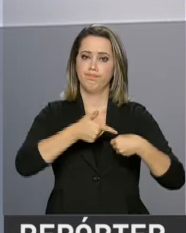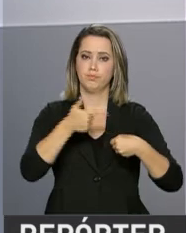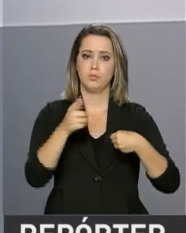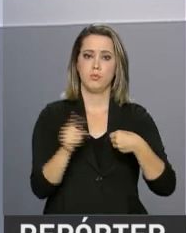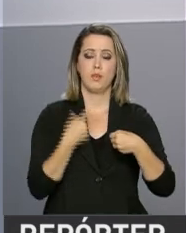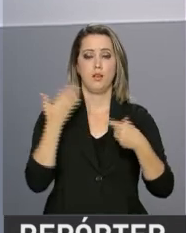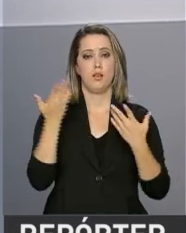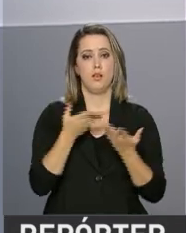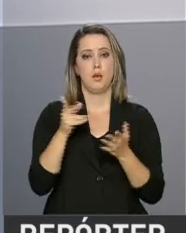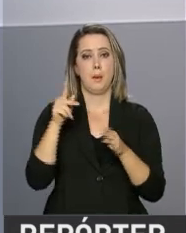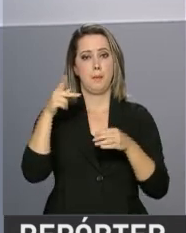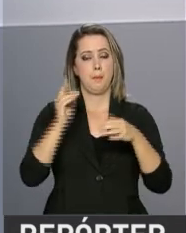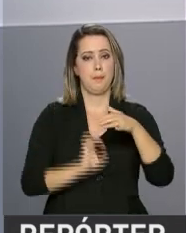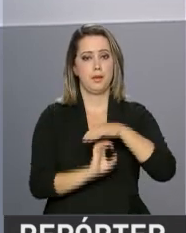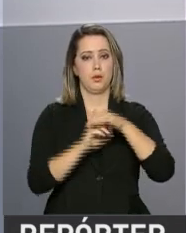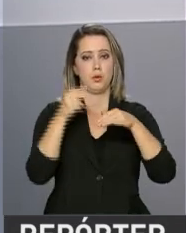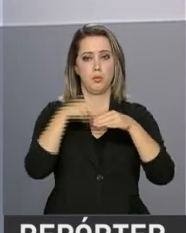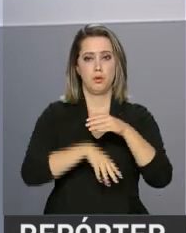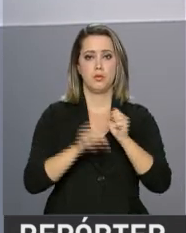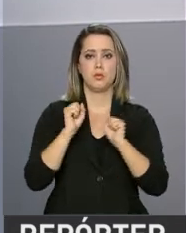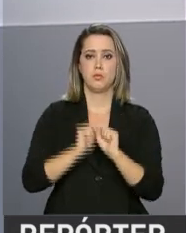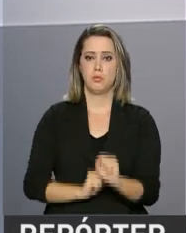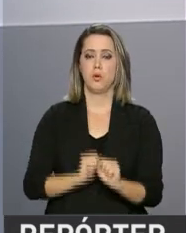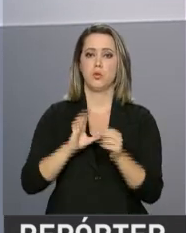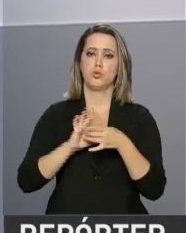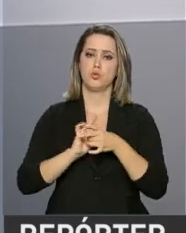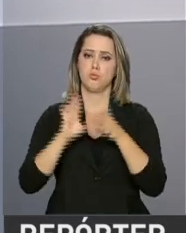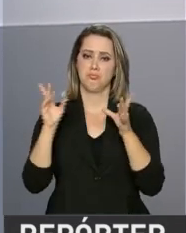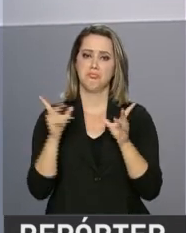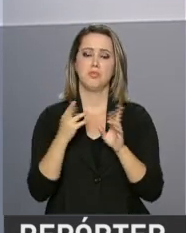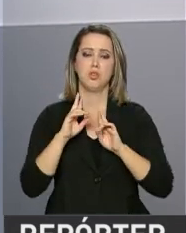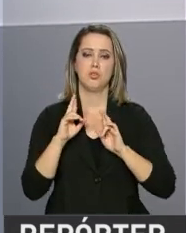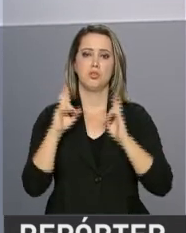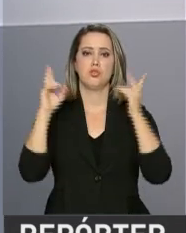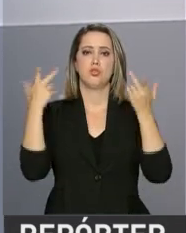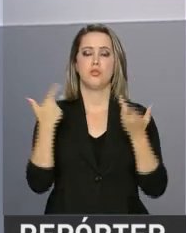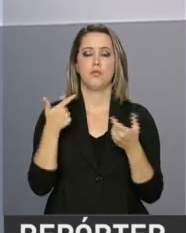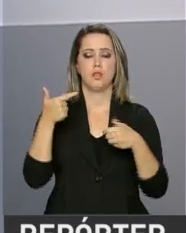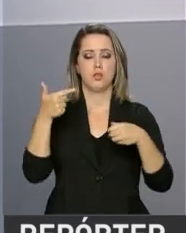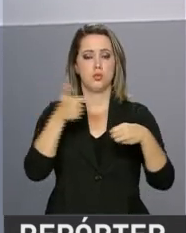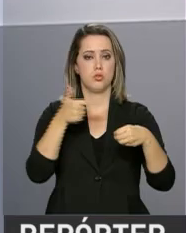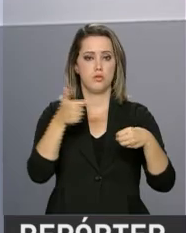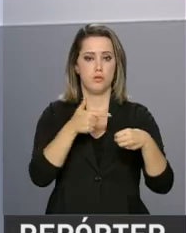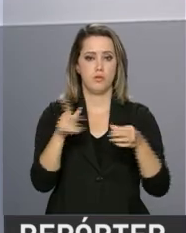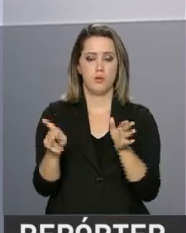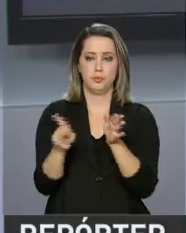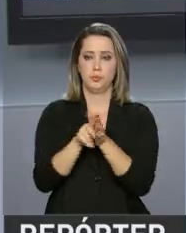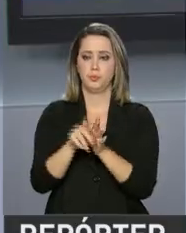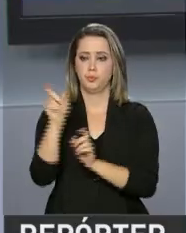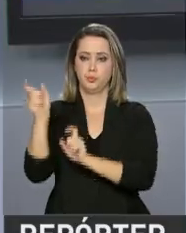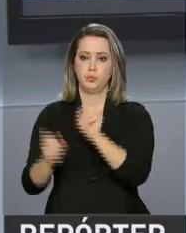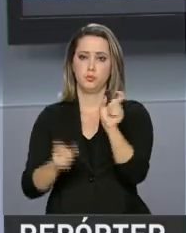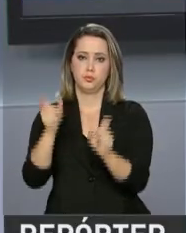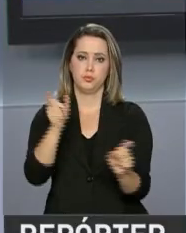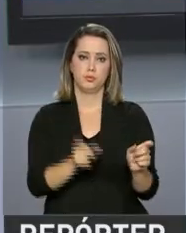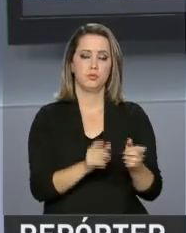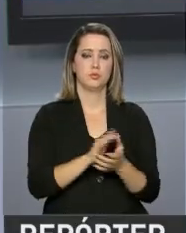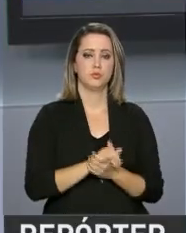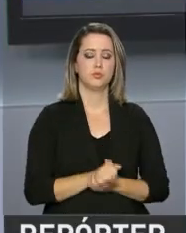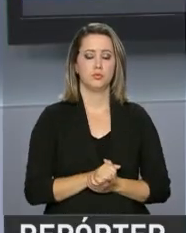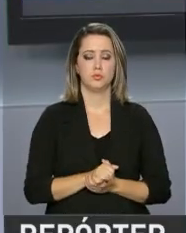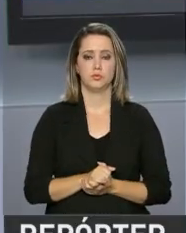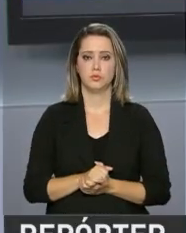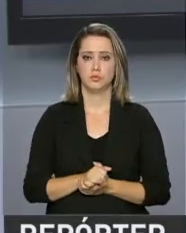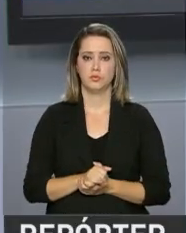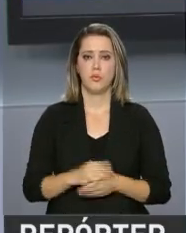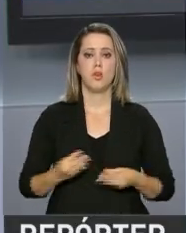pela petrobras nas refinarias podem não refletir no preço final ao consumidor para garantir a